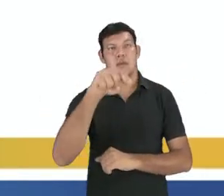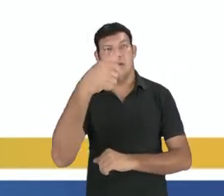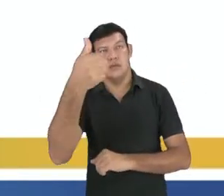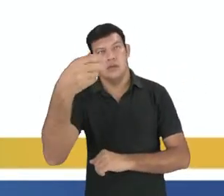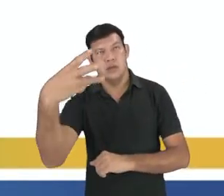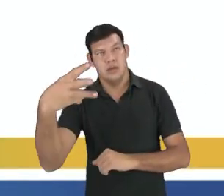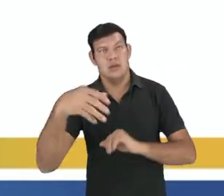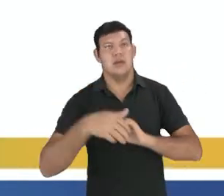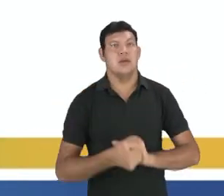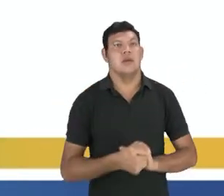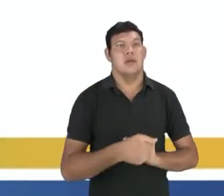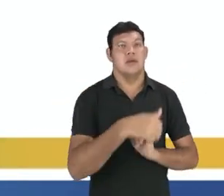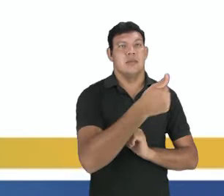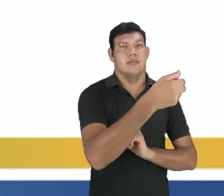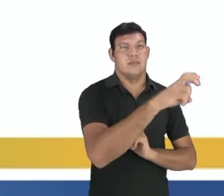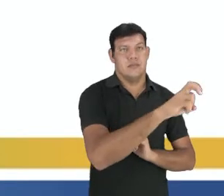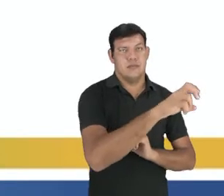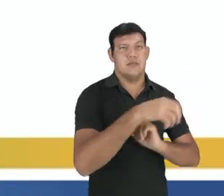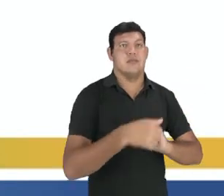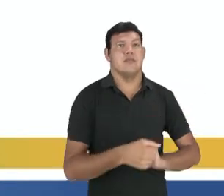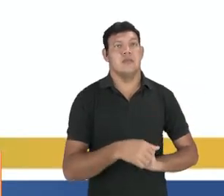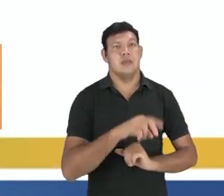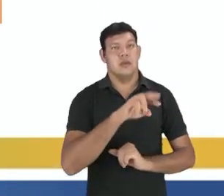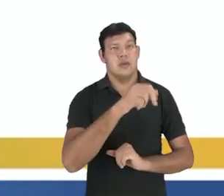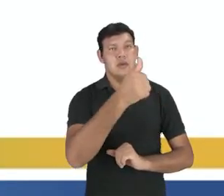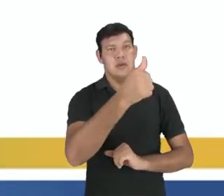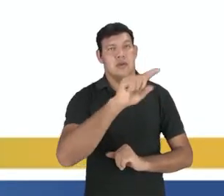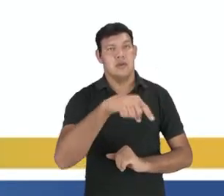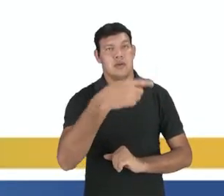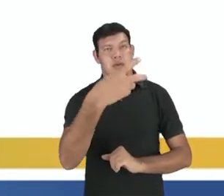15, 1, 3, 5 e 15.